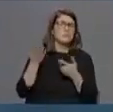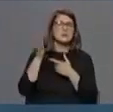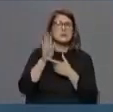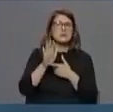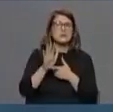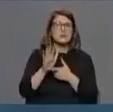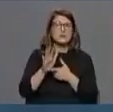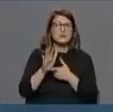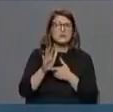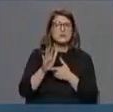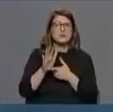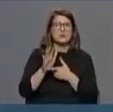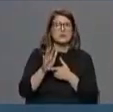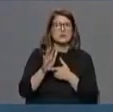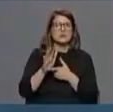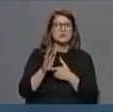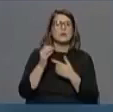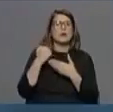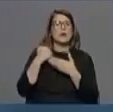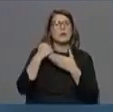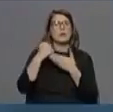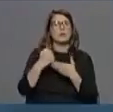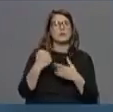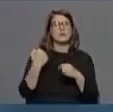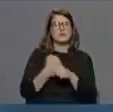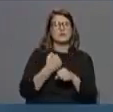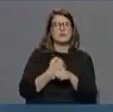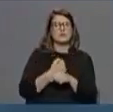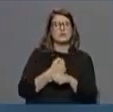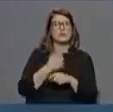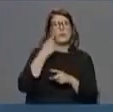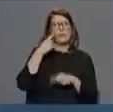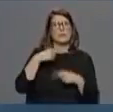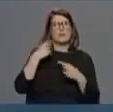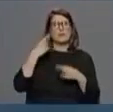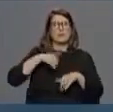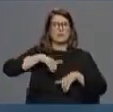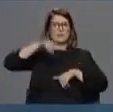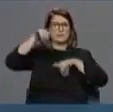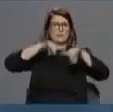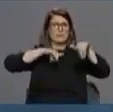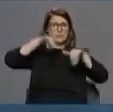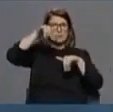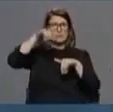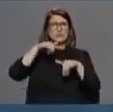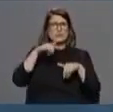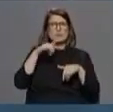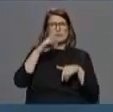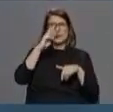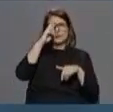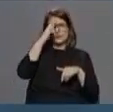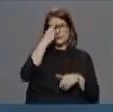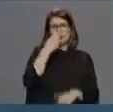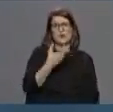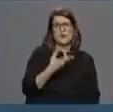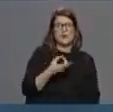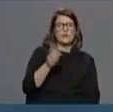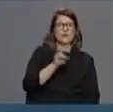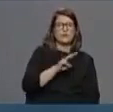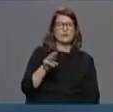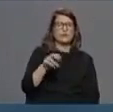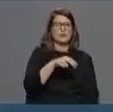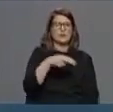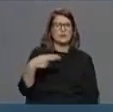na comparticipação das obrigações de serviço público de transporte aéreo num esforço financeiro anual de cerca de 9 milhões de